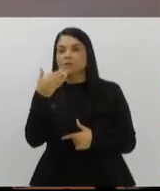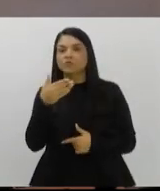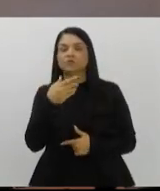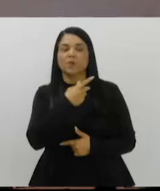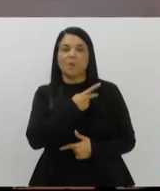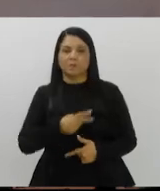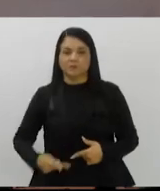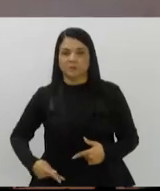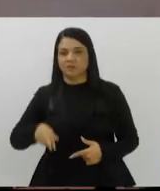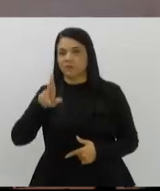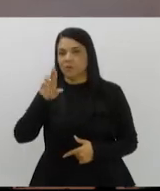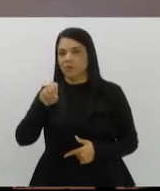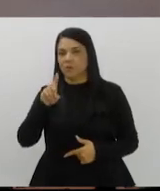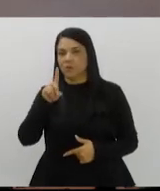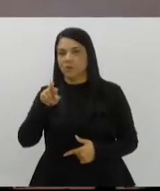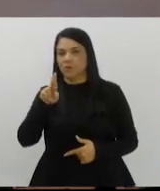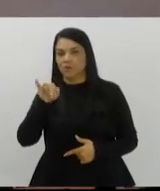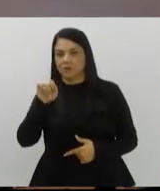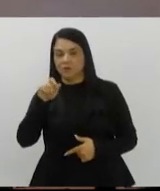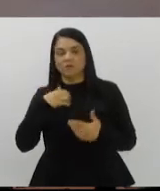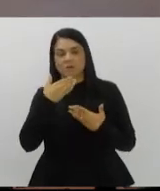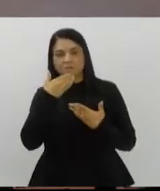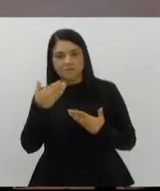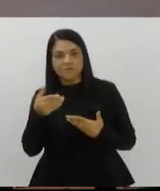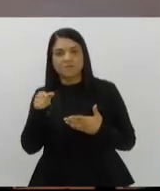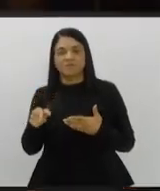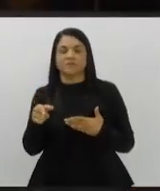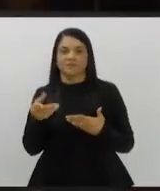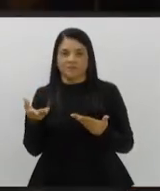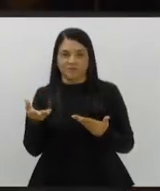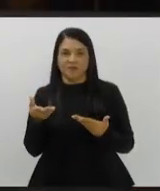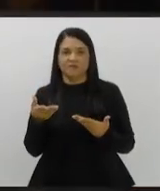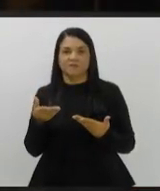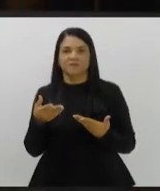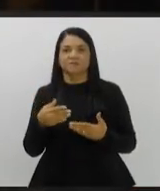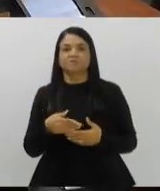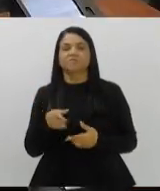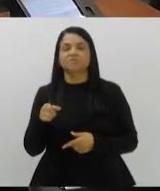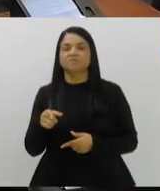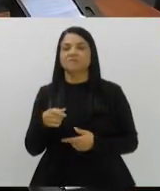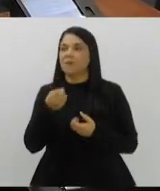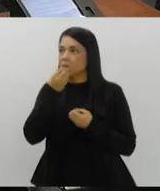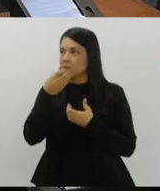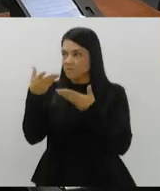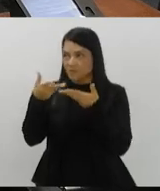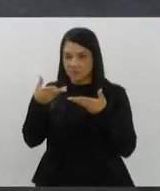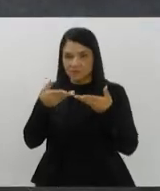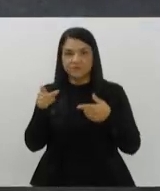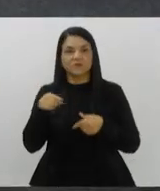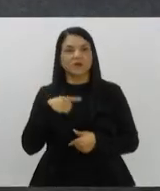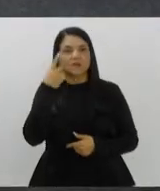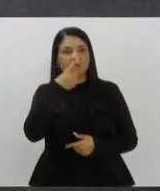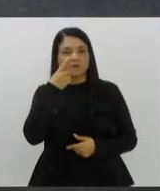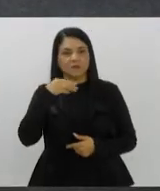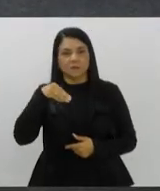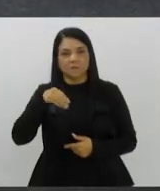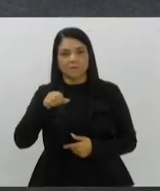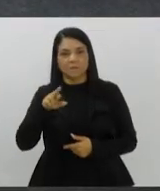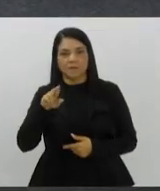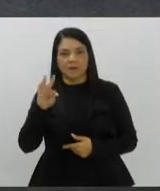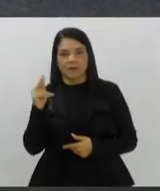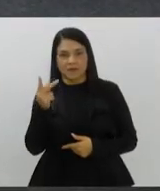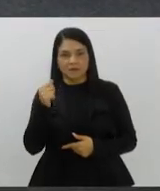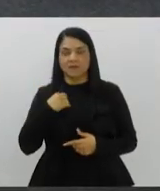esses pleitos. Sejam muito bem-vindos a essa casa. Deputada Marta Rocha. Presidente, quero saudar também toda